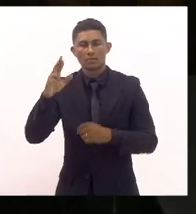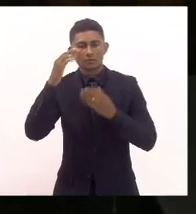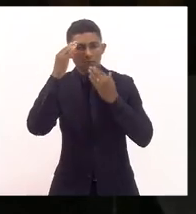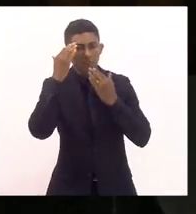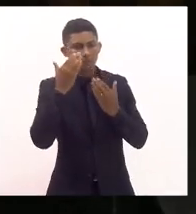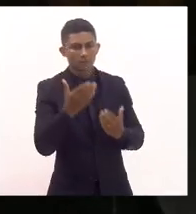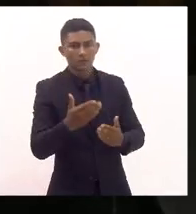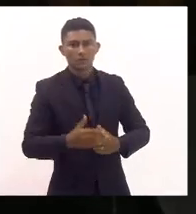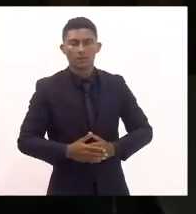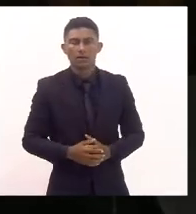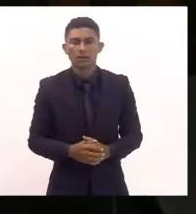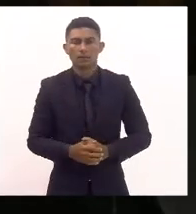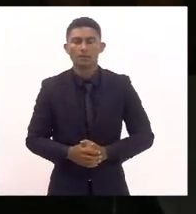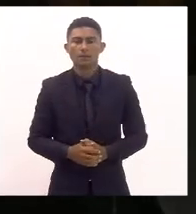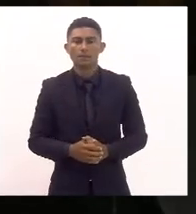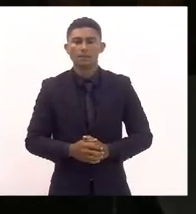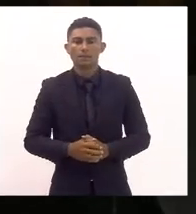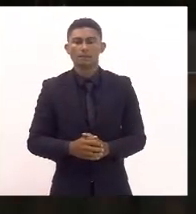e